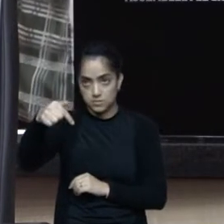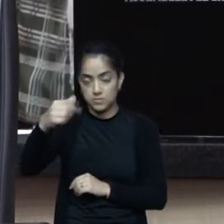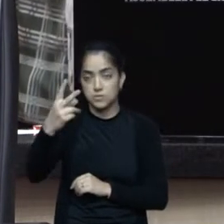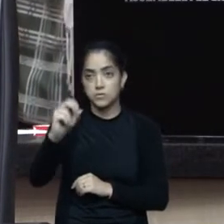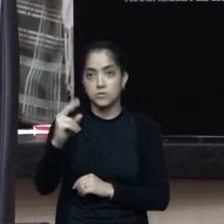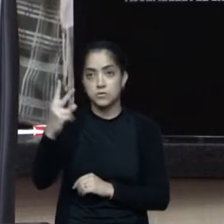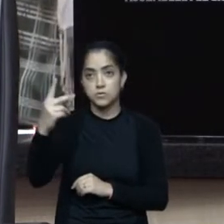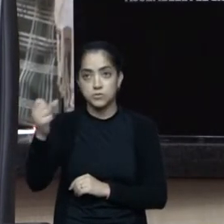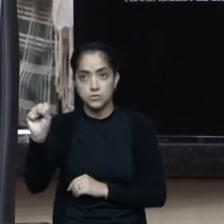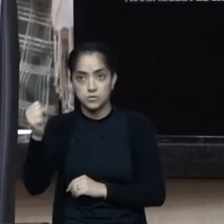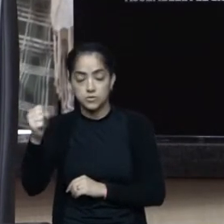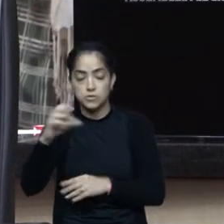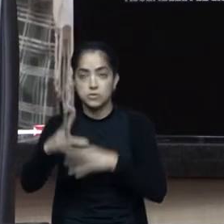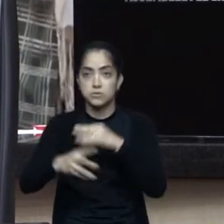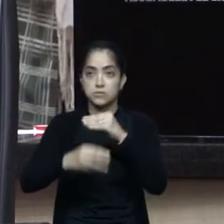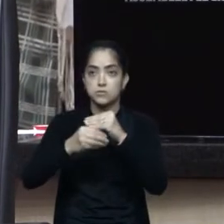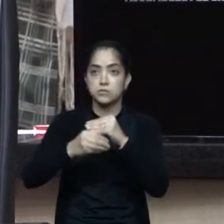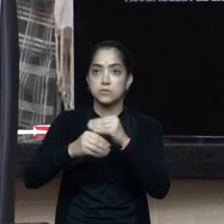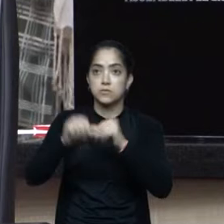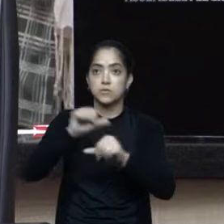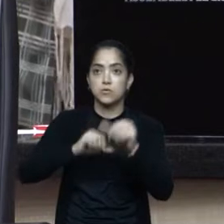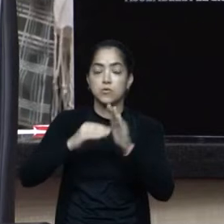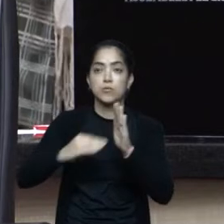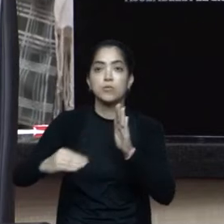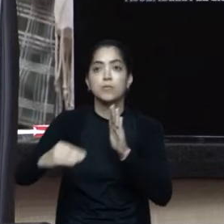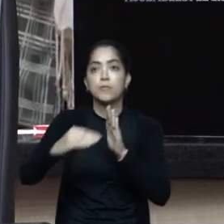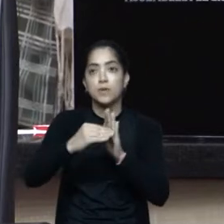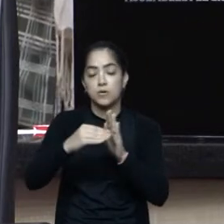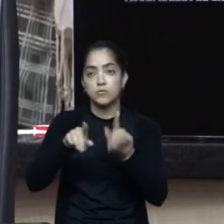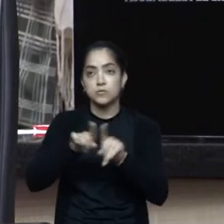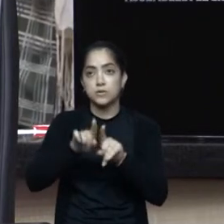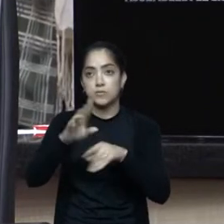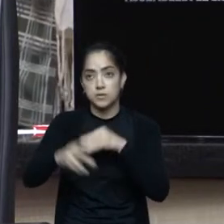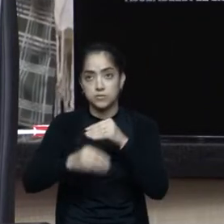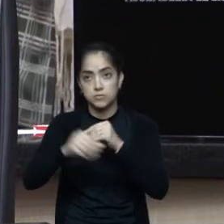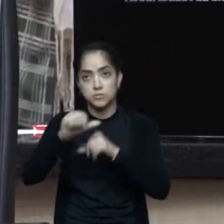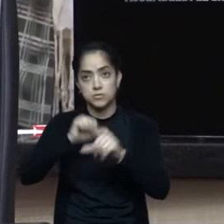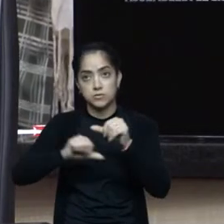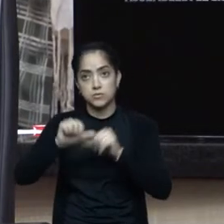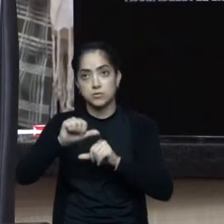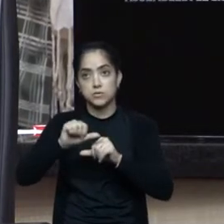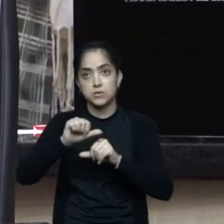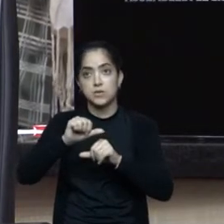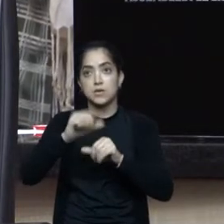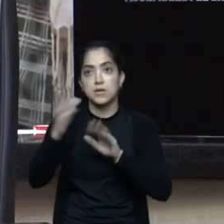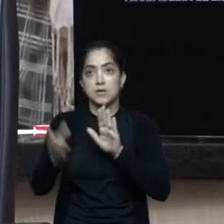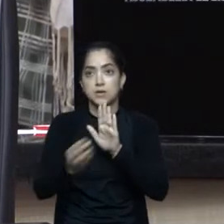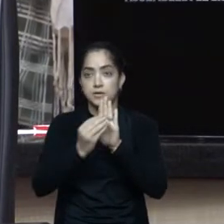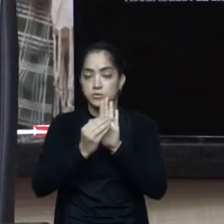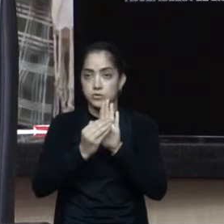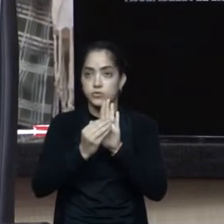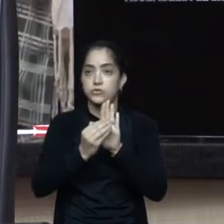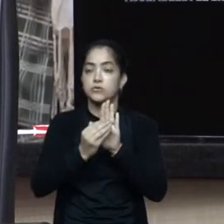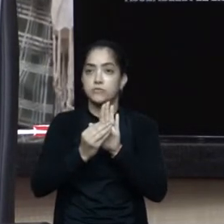157/2018, com emenda substitutiva global e subemenda modificativa e aditiva, e